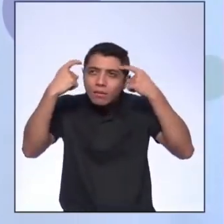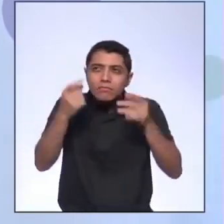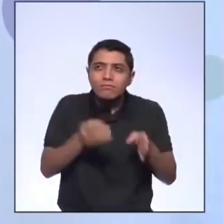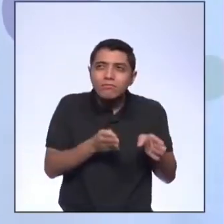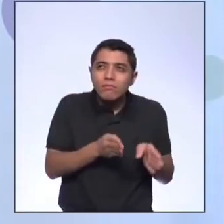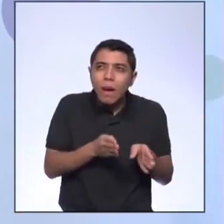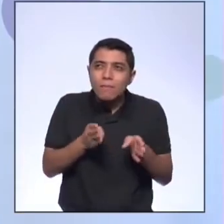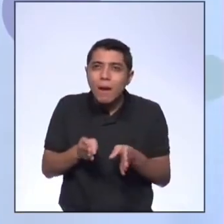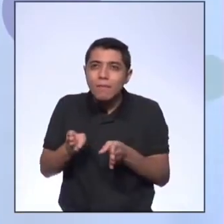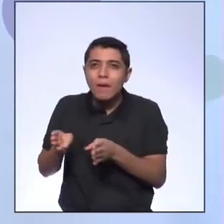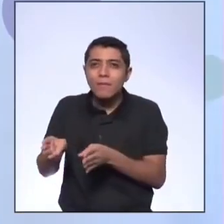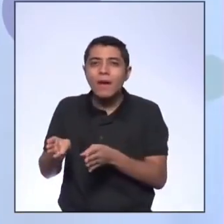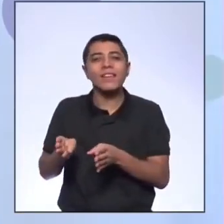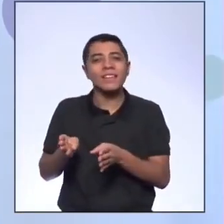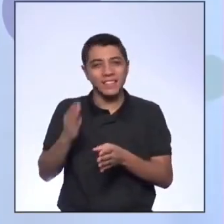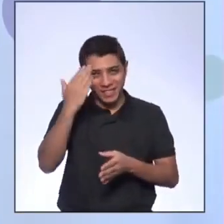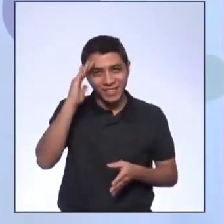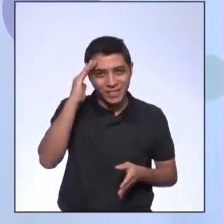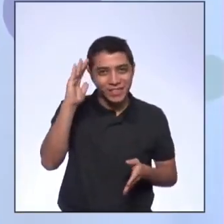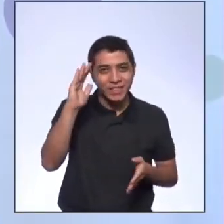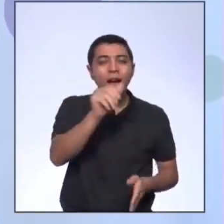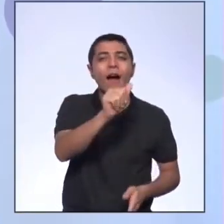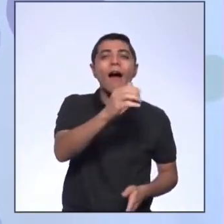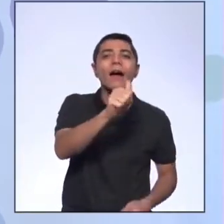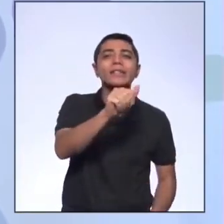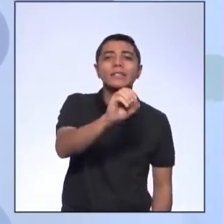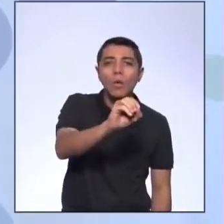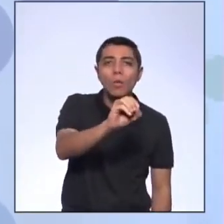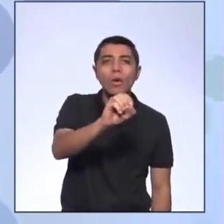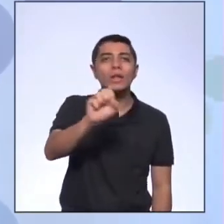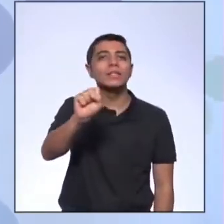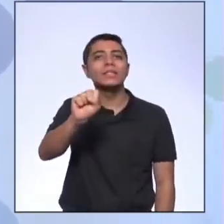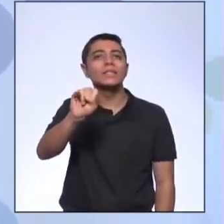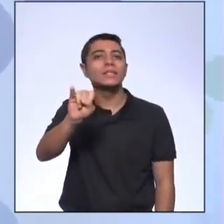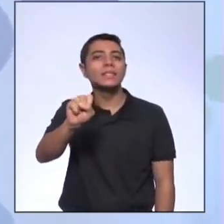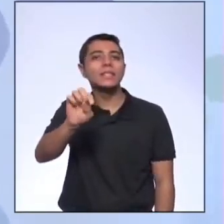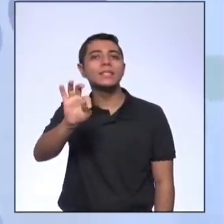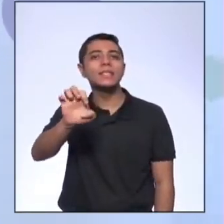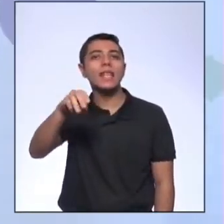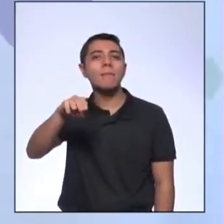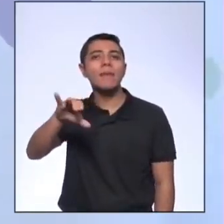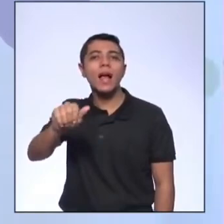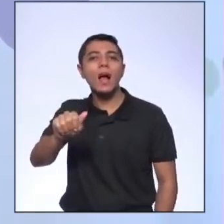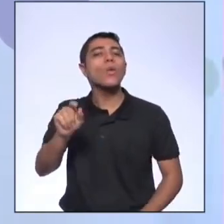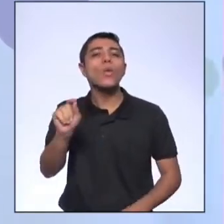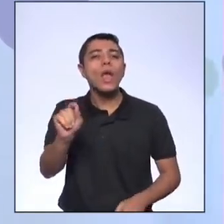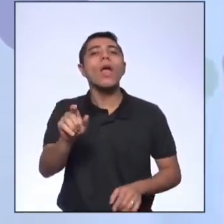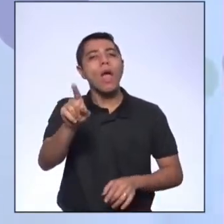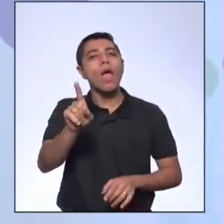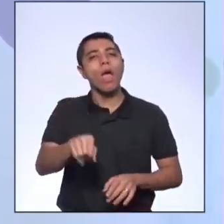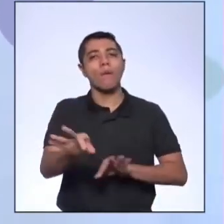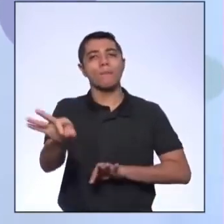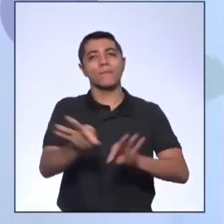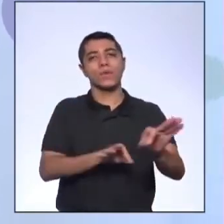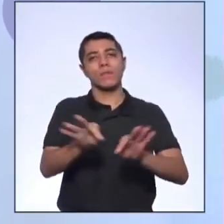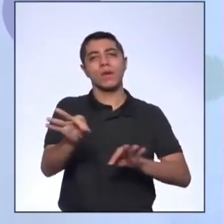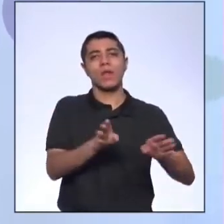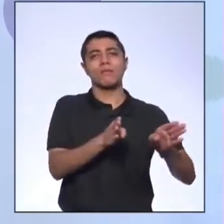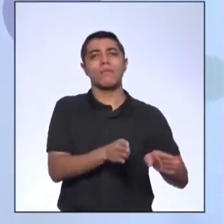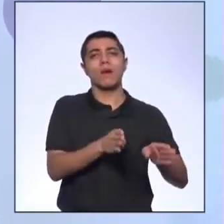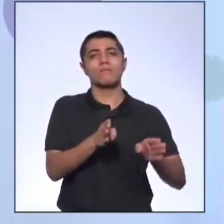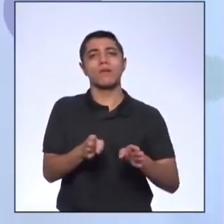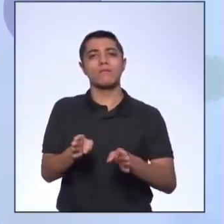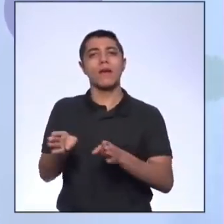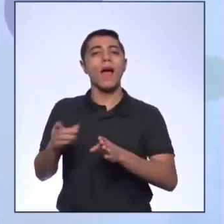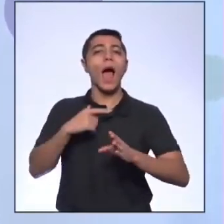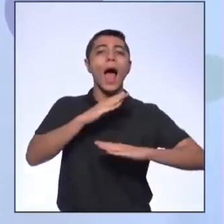lembre-se, a ação sistêmica é uma ação que compreende ali todo um sistema ou todo um arcabouço, um conjunto de ações que